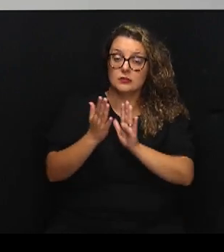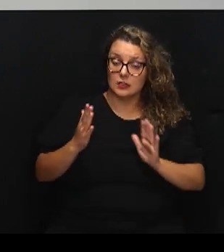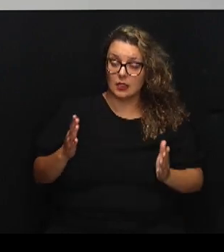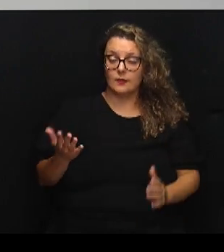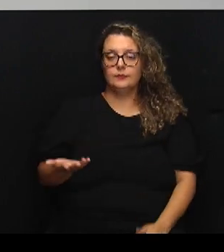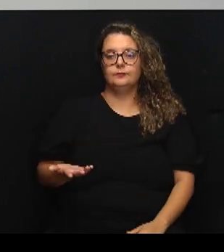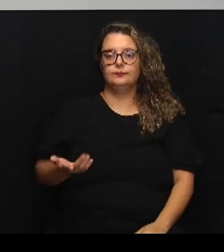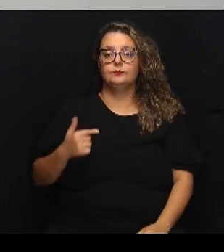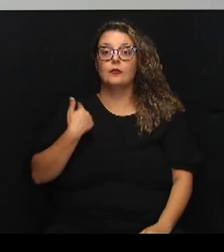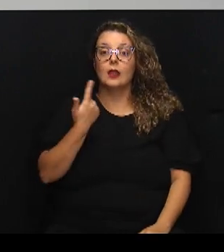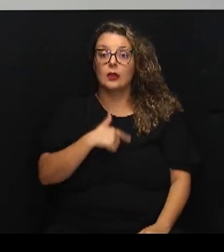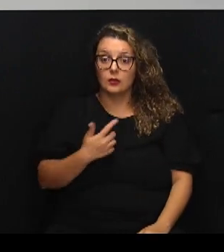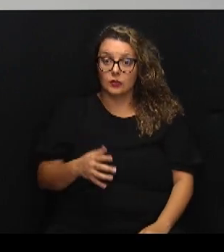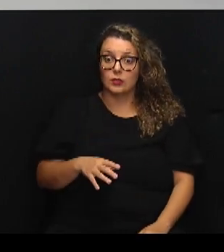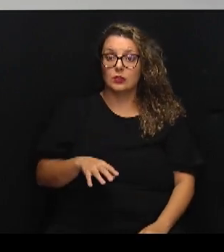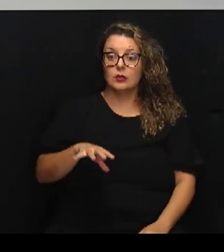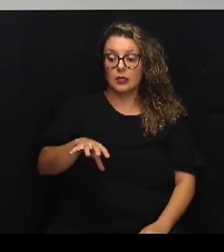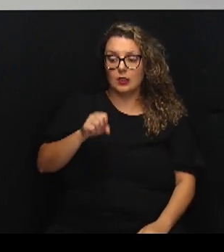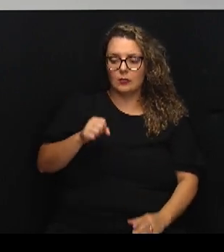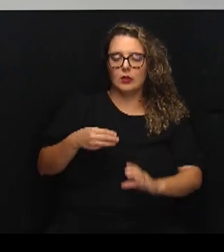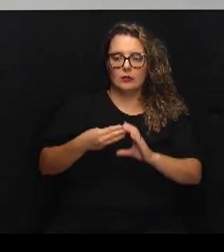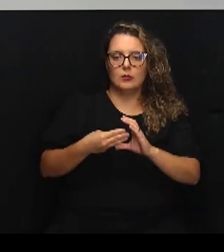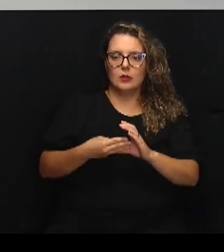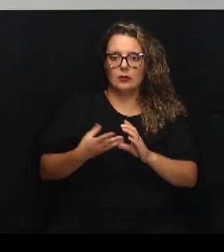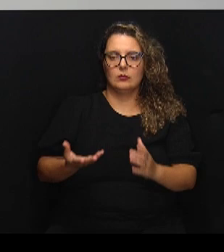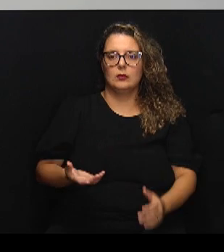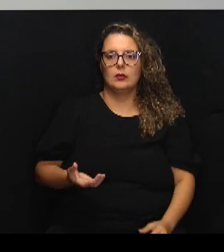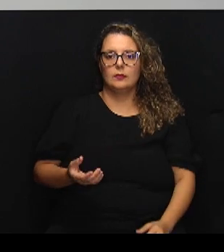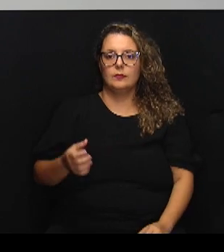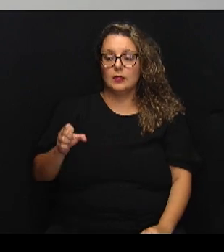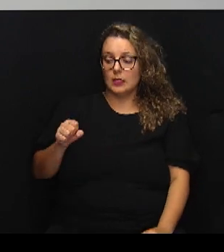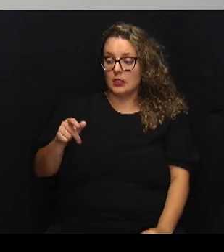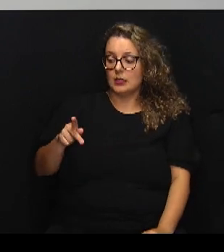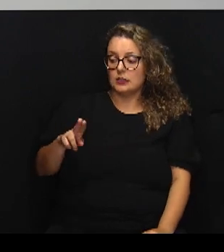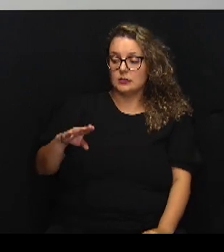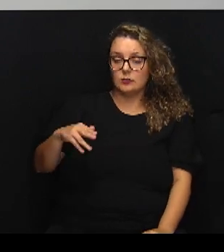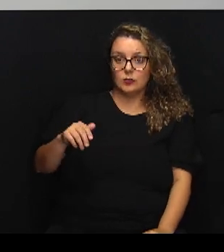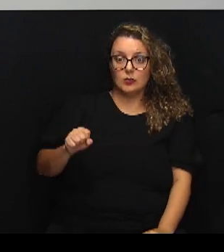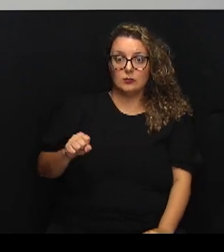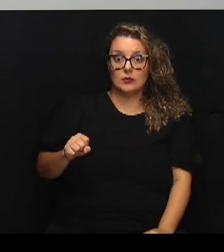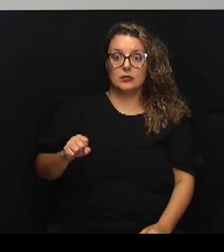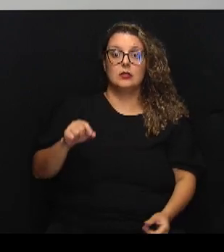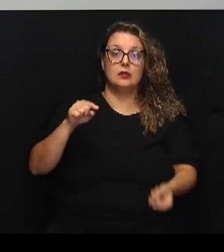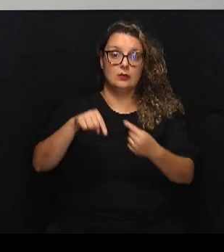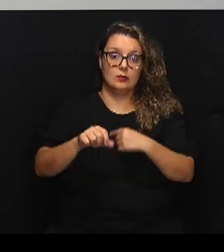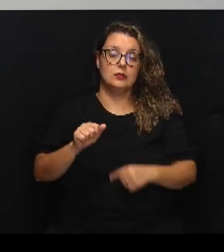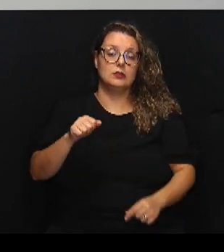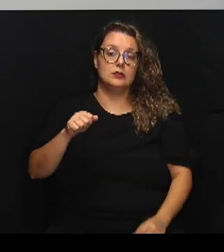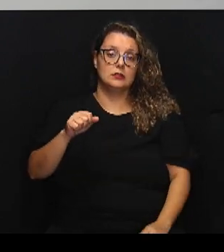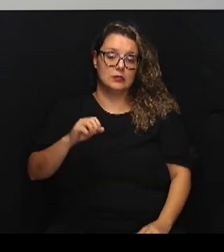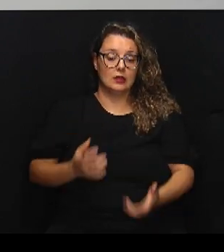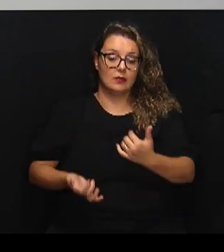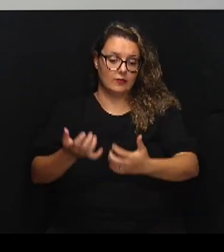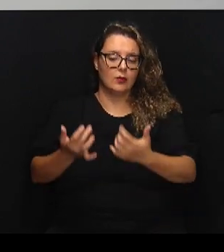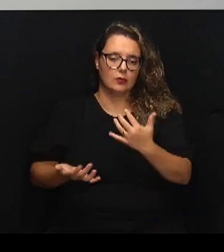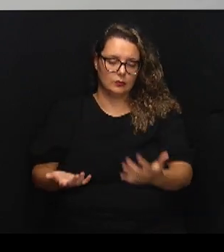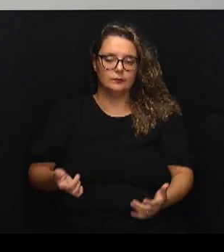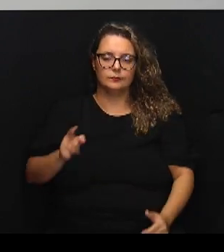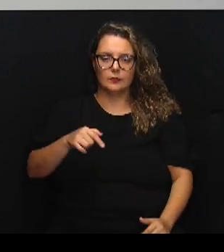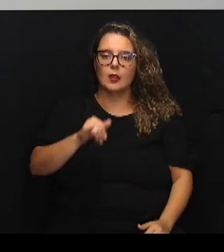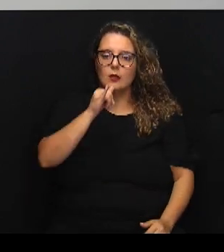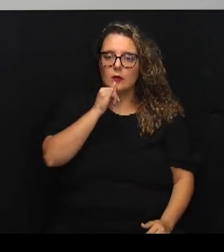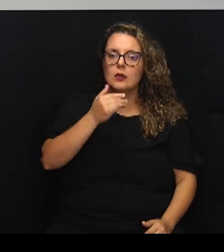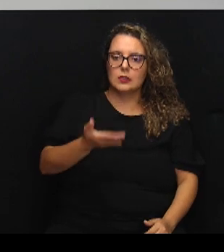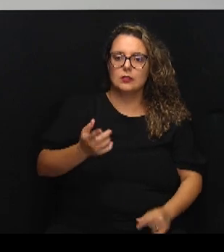a gente tenta se espelhar. Então, a gente coletou essa molécula e colocou em espumas que então ficaram anti-chamas.